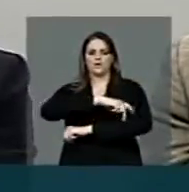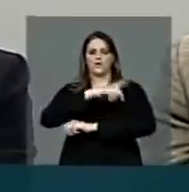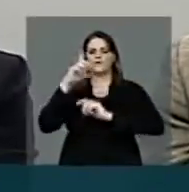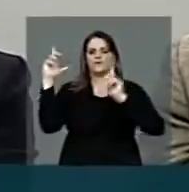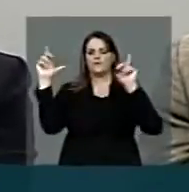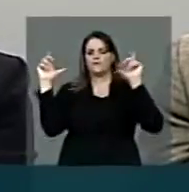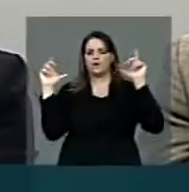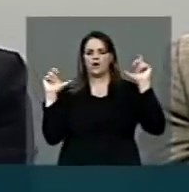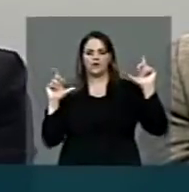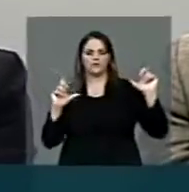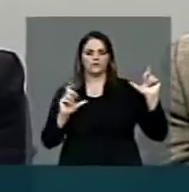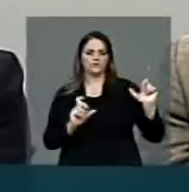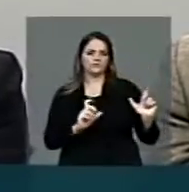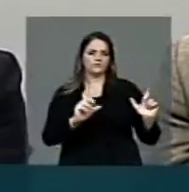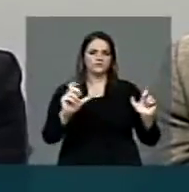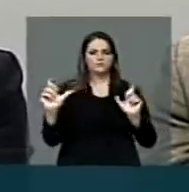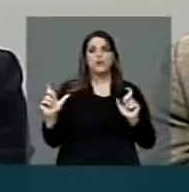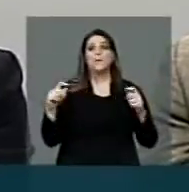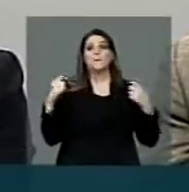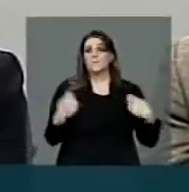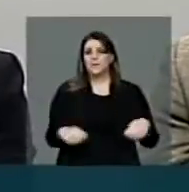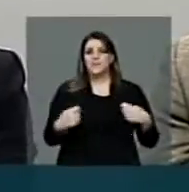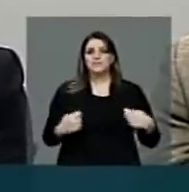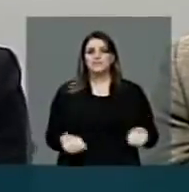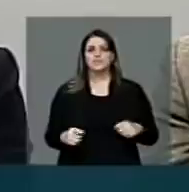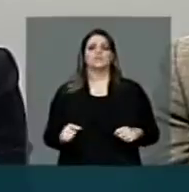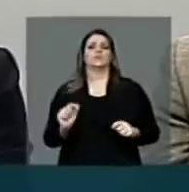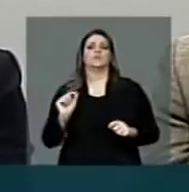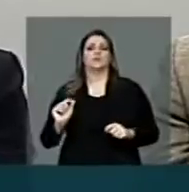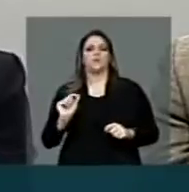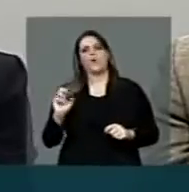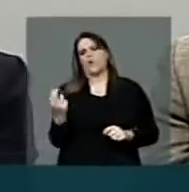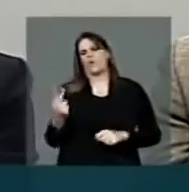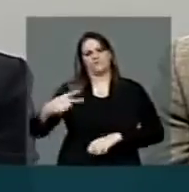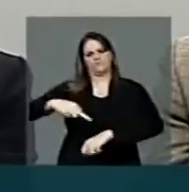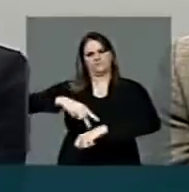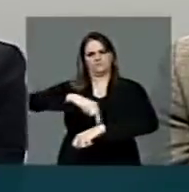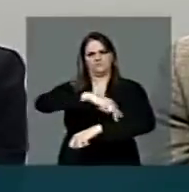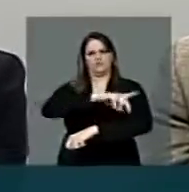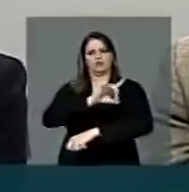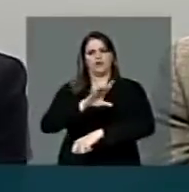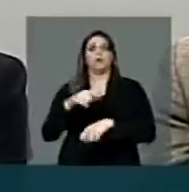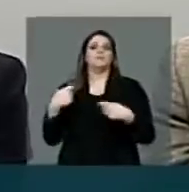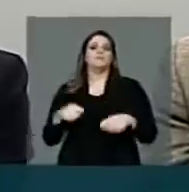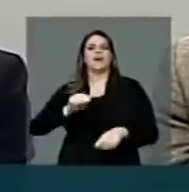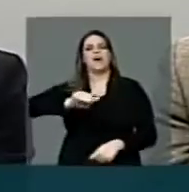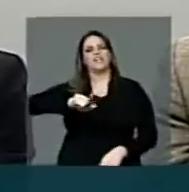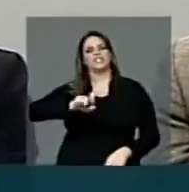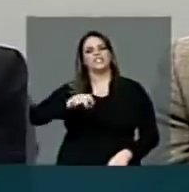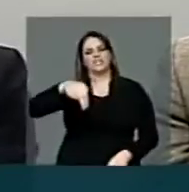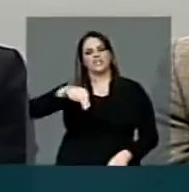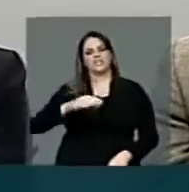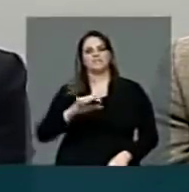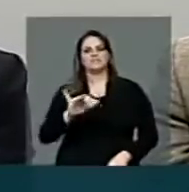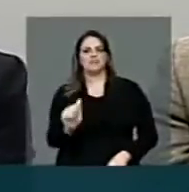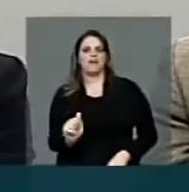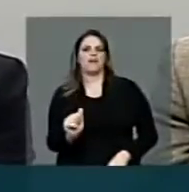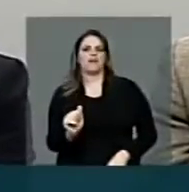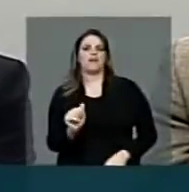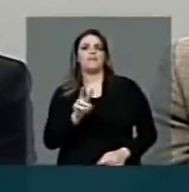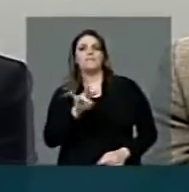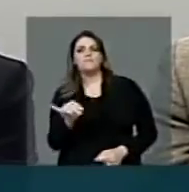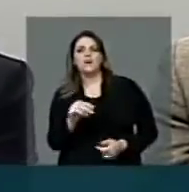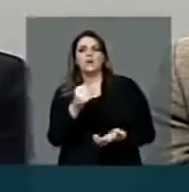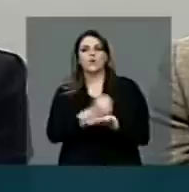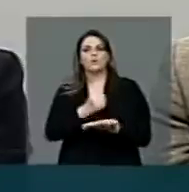fotográfica, ela precisa, ou modelo de passarela, ela precisa de uma agência mediadora ou de um mediador que vai fechar os contratos